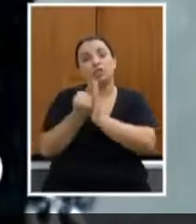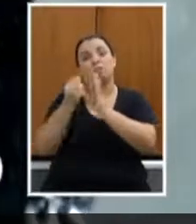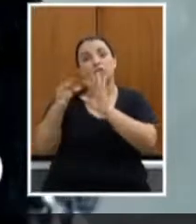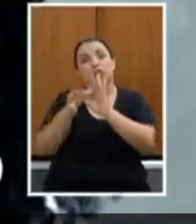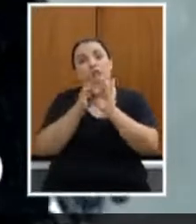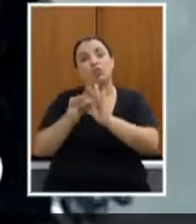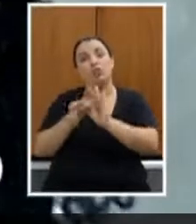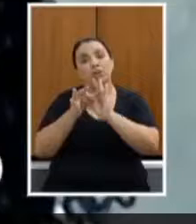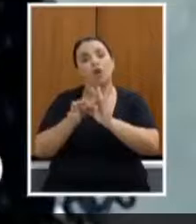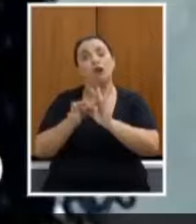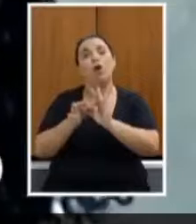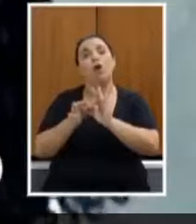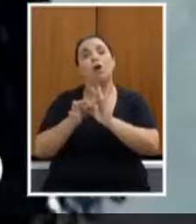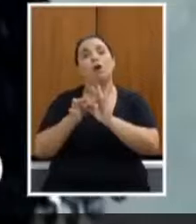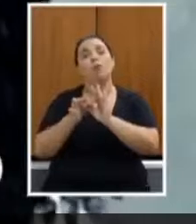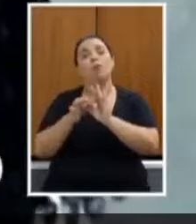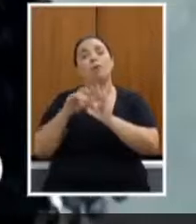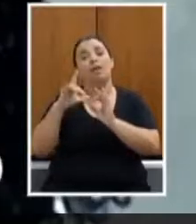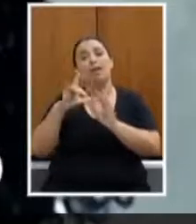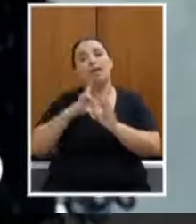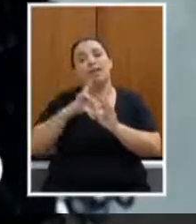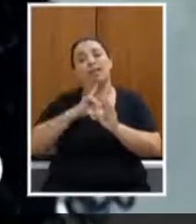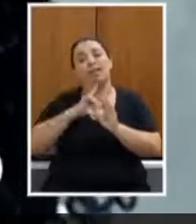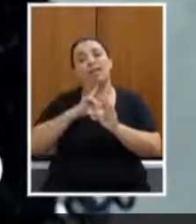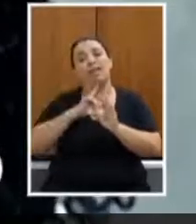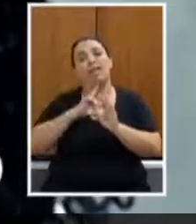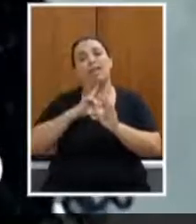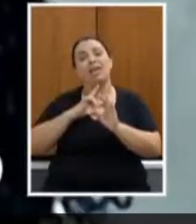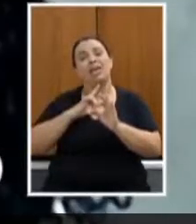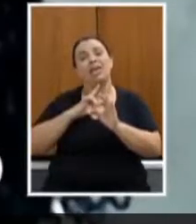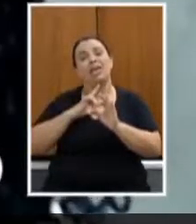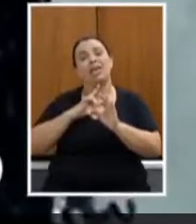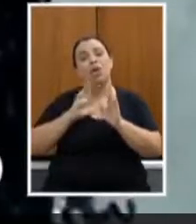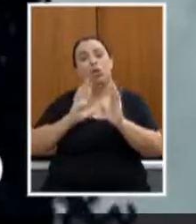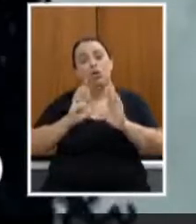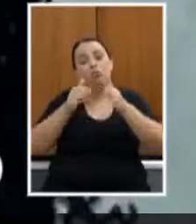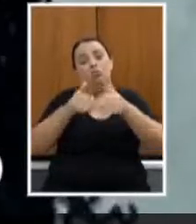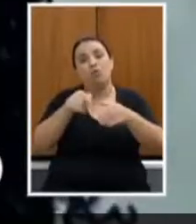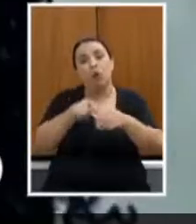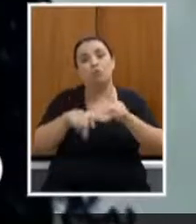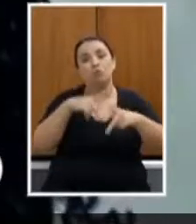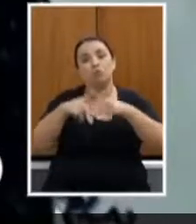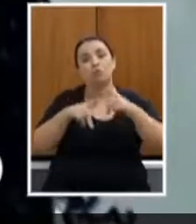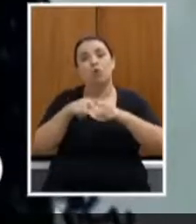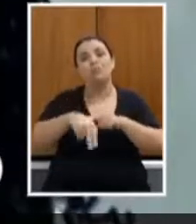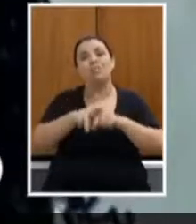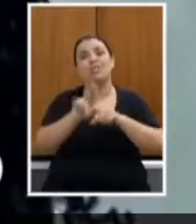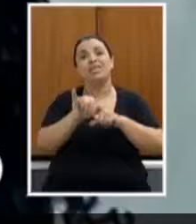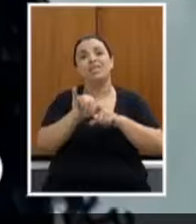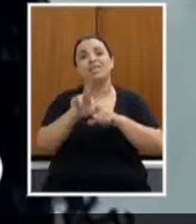seja revertido para os povos quiriris. Então, assim, é uma solução extremamente